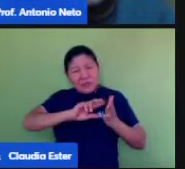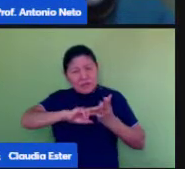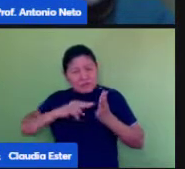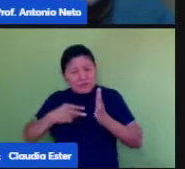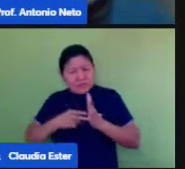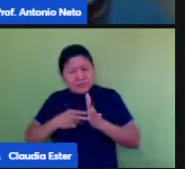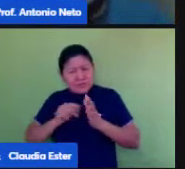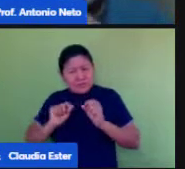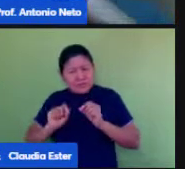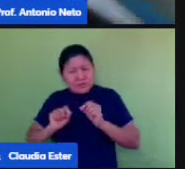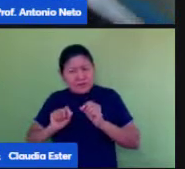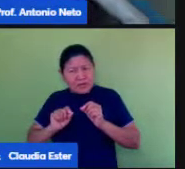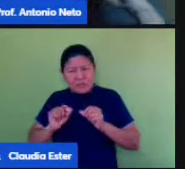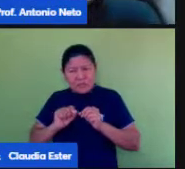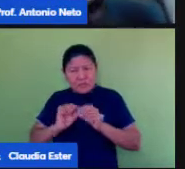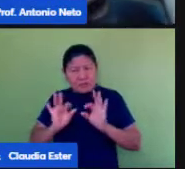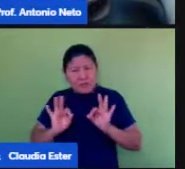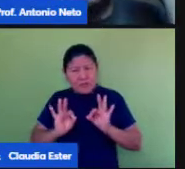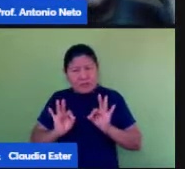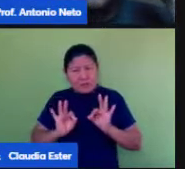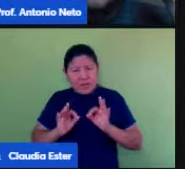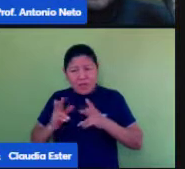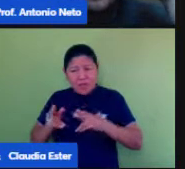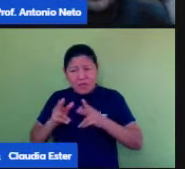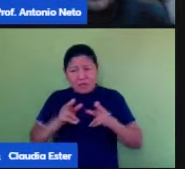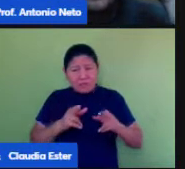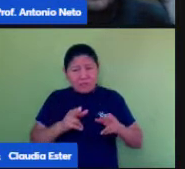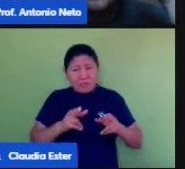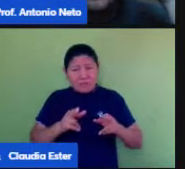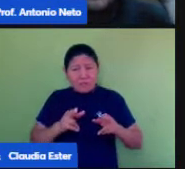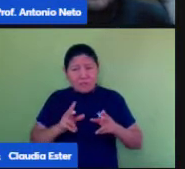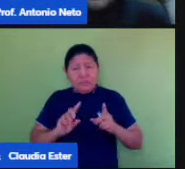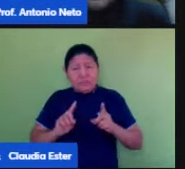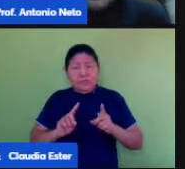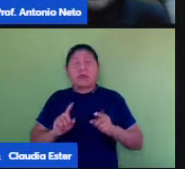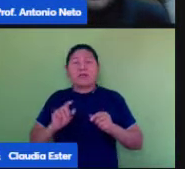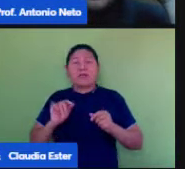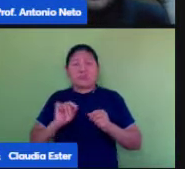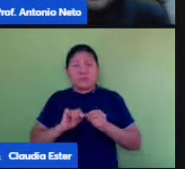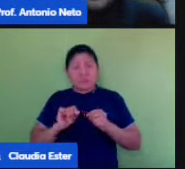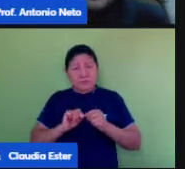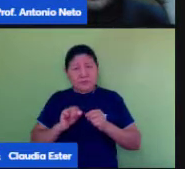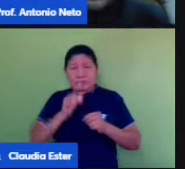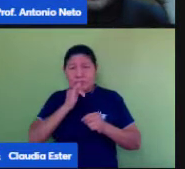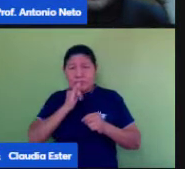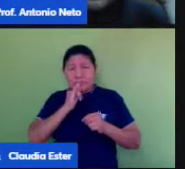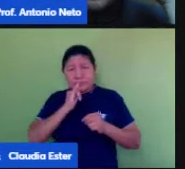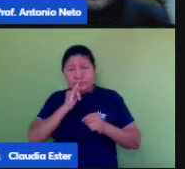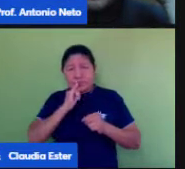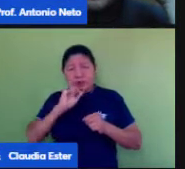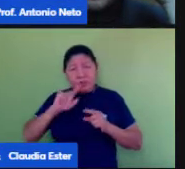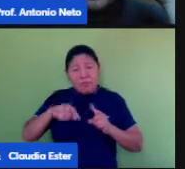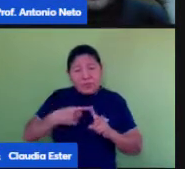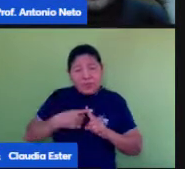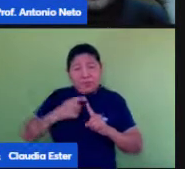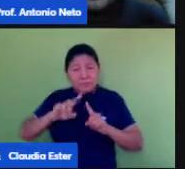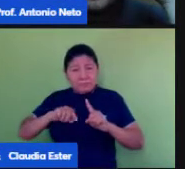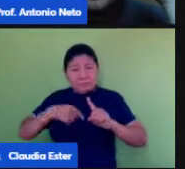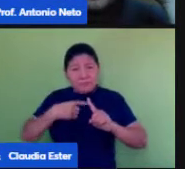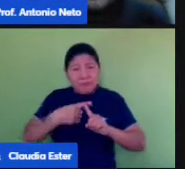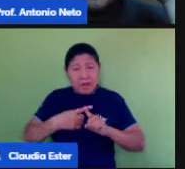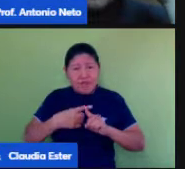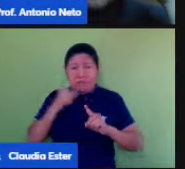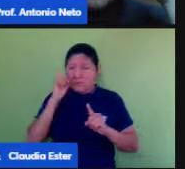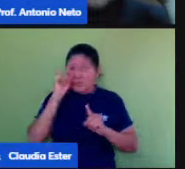estou desenvolvendo no aluno um grau de complexidade. Então, à medida em que eu aumento o grau de complexidade,